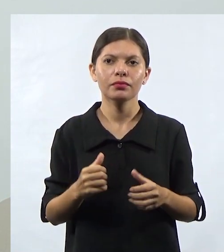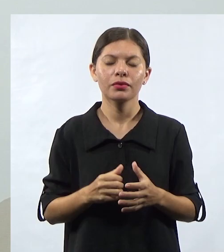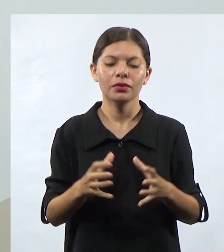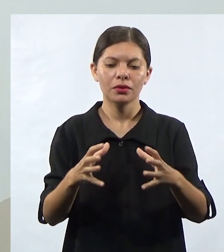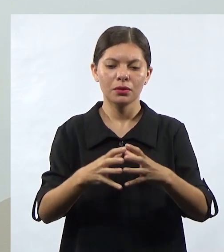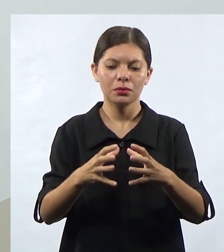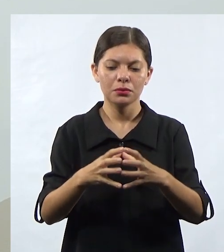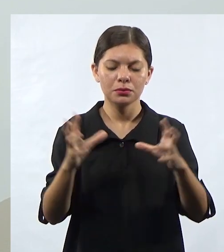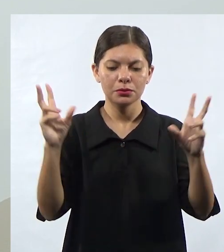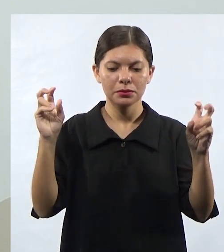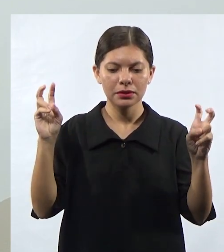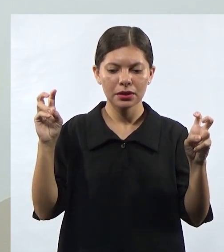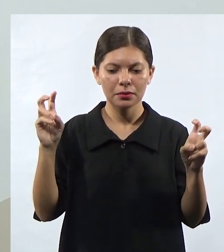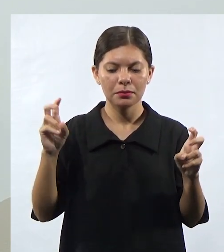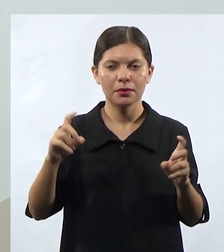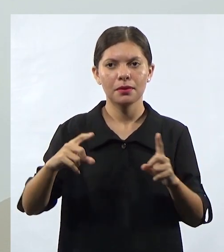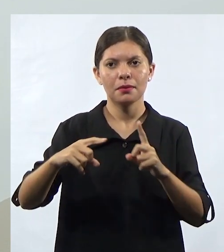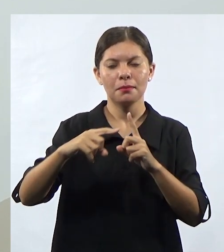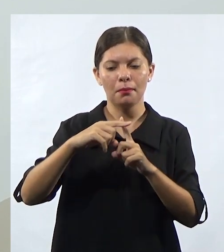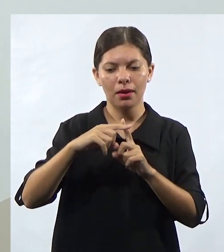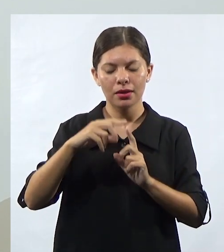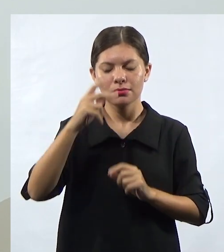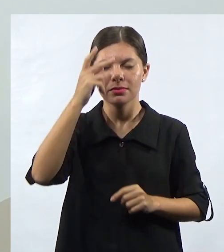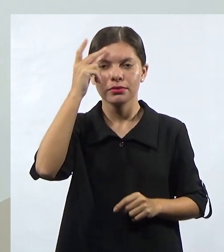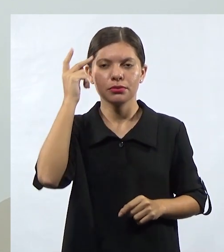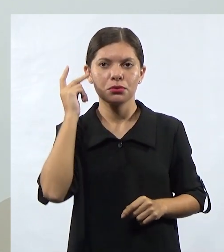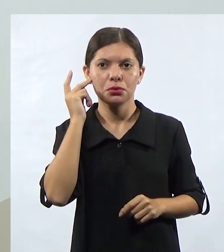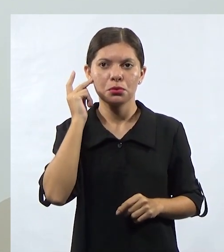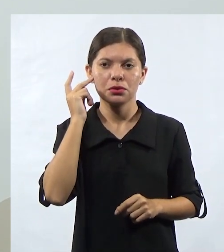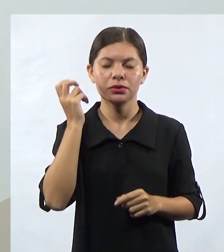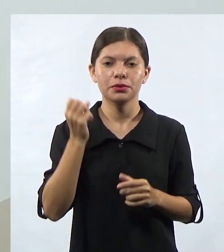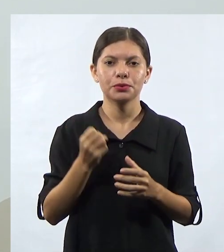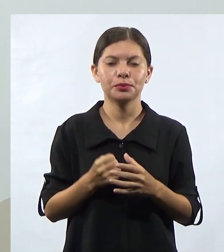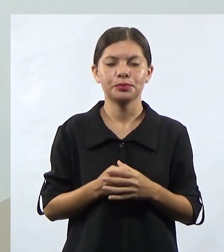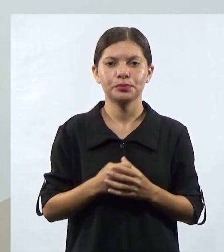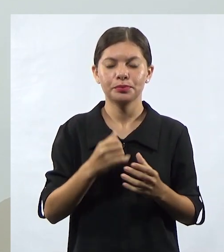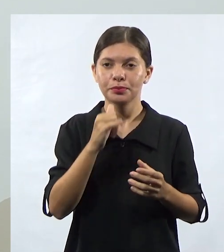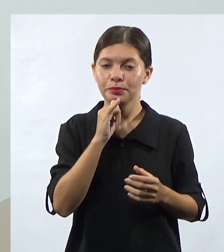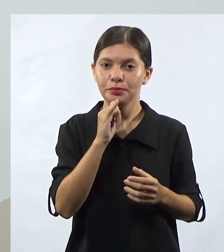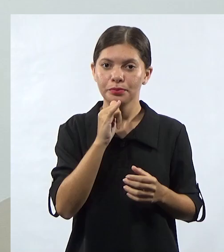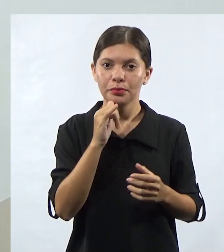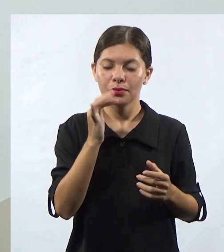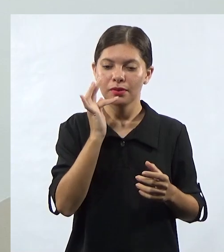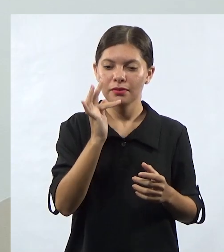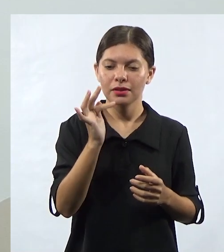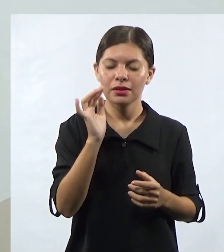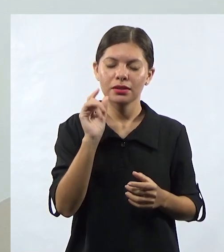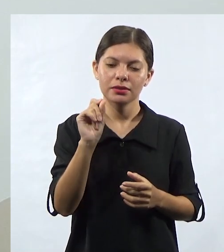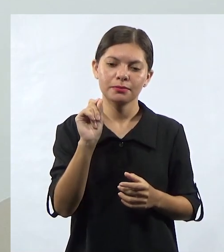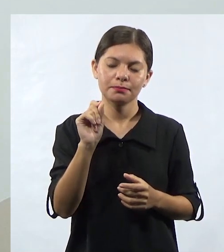consolidar o assunto, menos pessoas. Então, se eu for falar sobre como que a